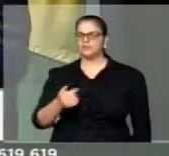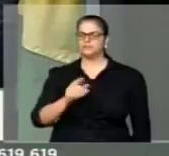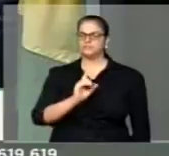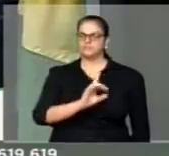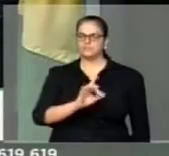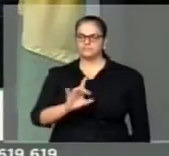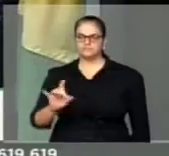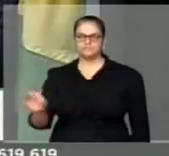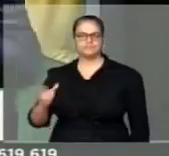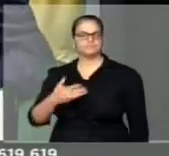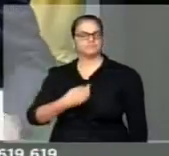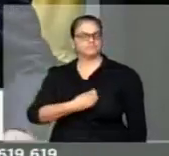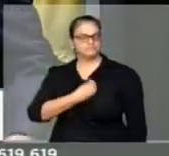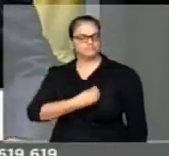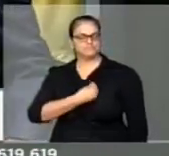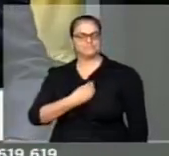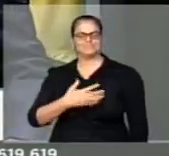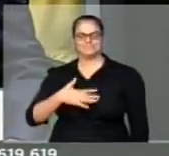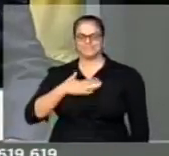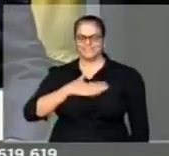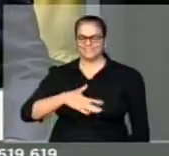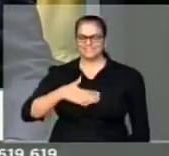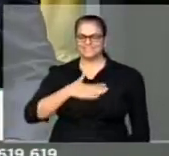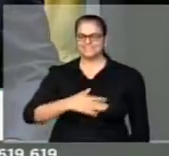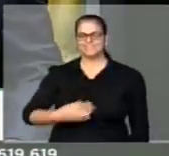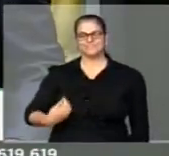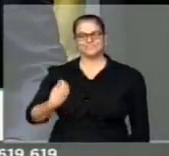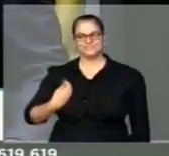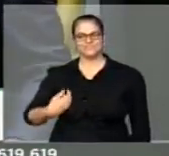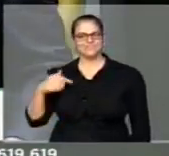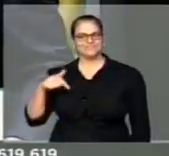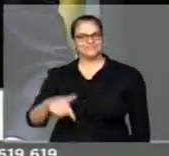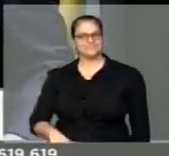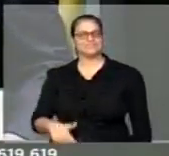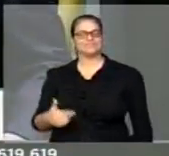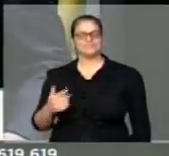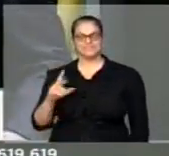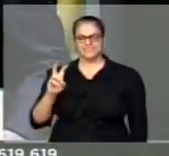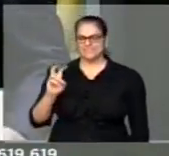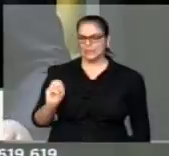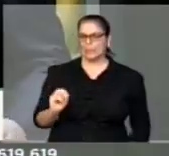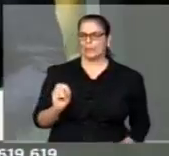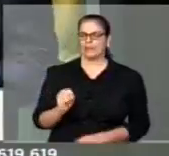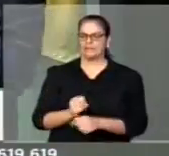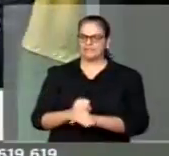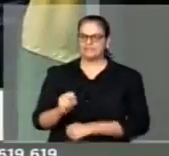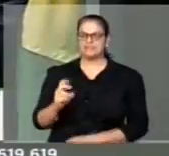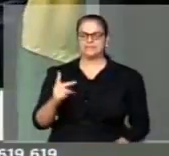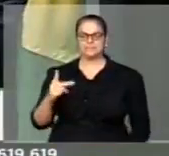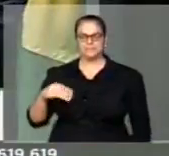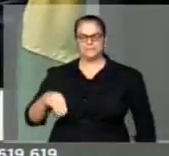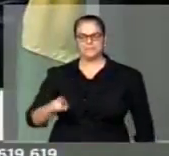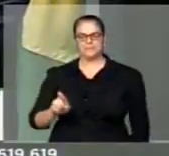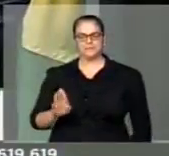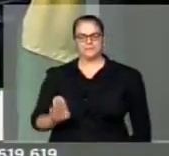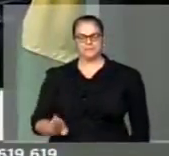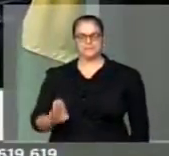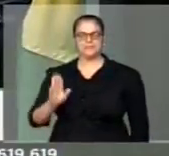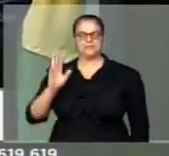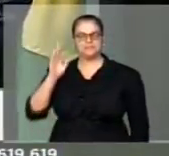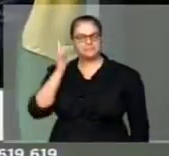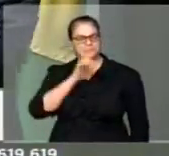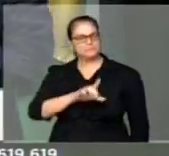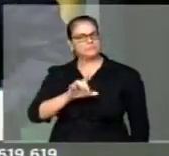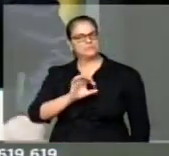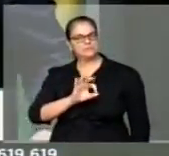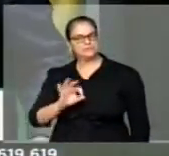prazer participar dessa festa comemorativa de 50 anos do PMDB, sem sombra de dúvida, o grande